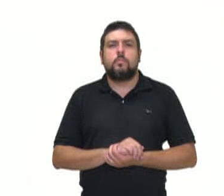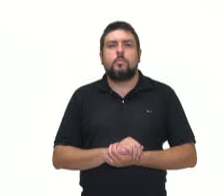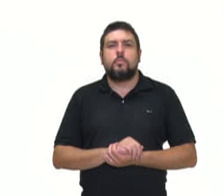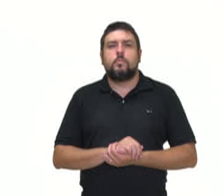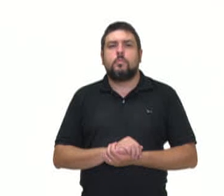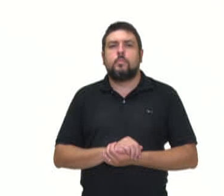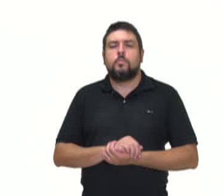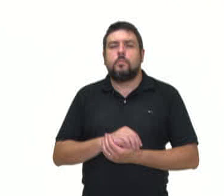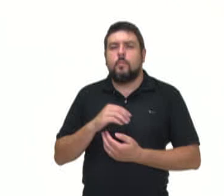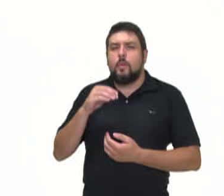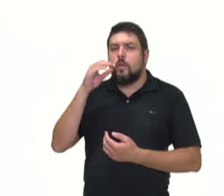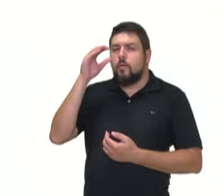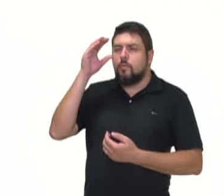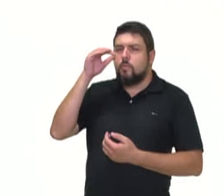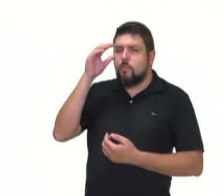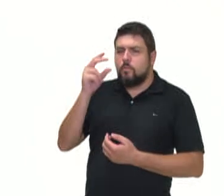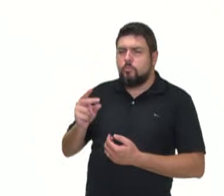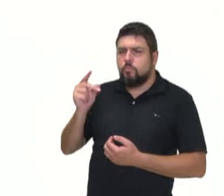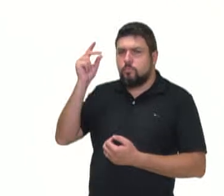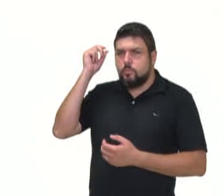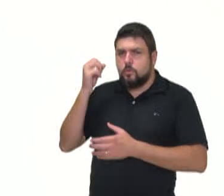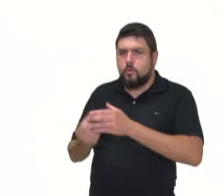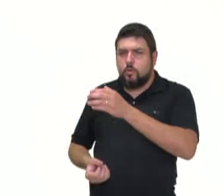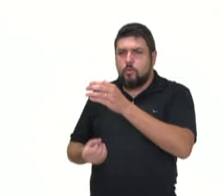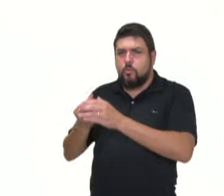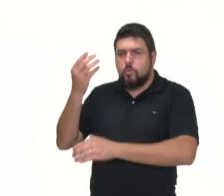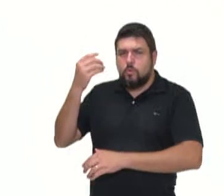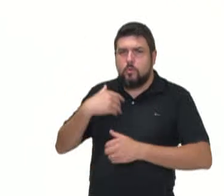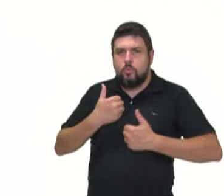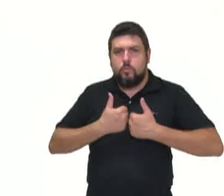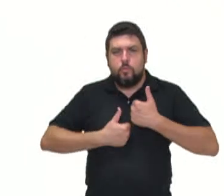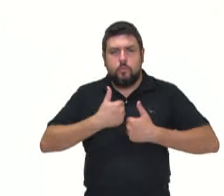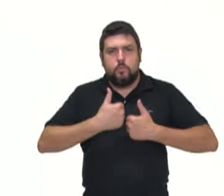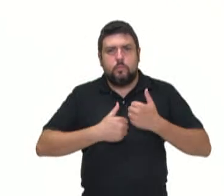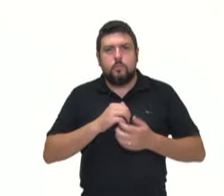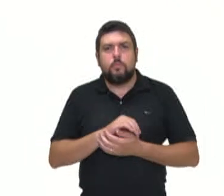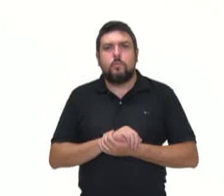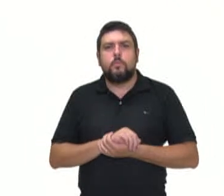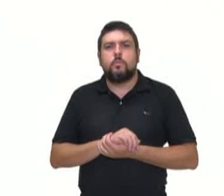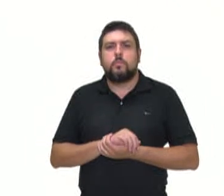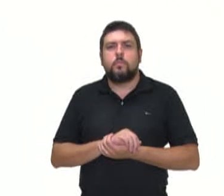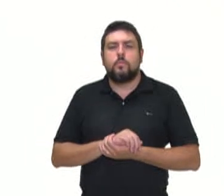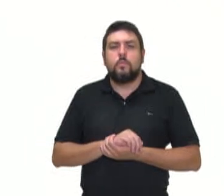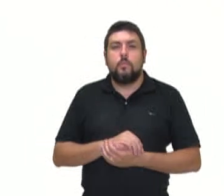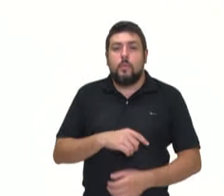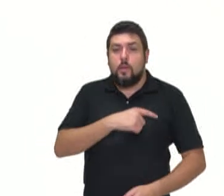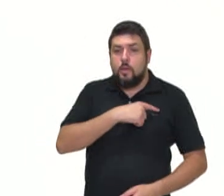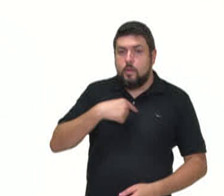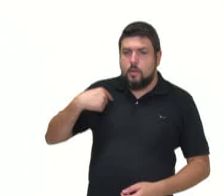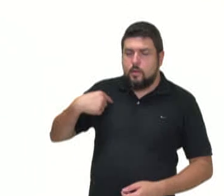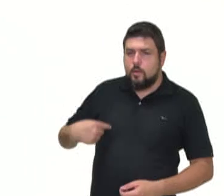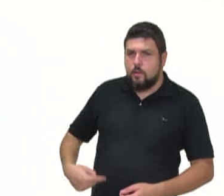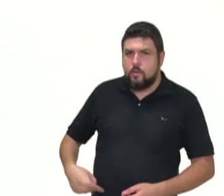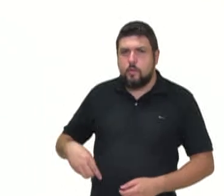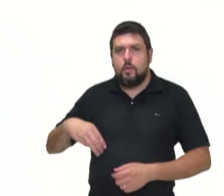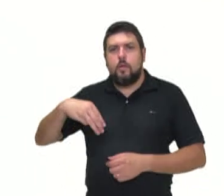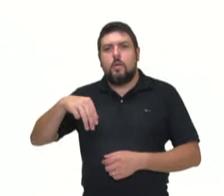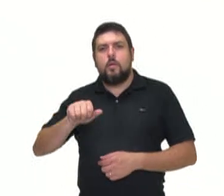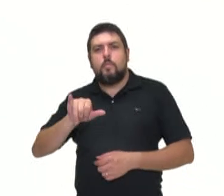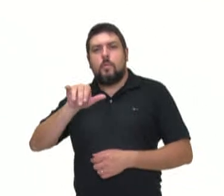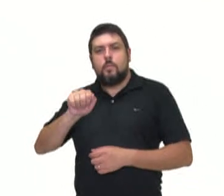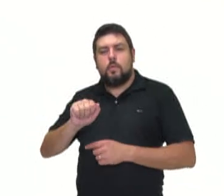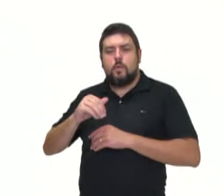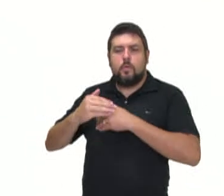Curiosidades sobre a origem do futebol, né? Na China, civilização maia, da Inglaterra até o